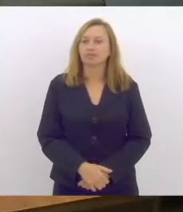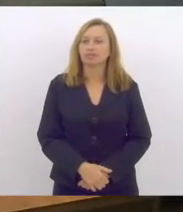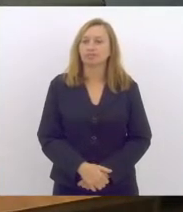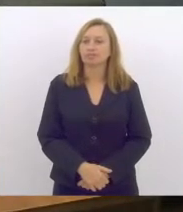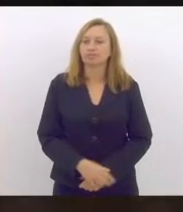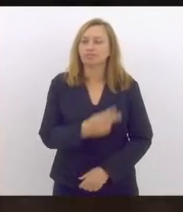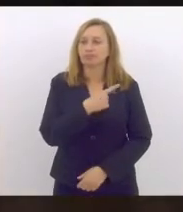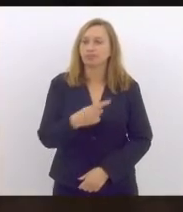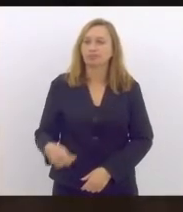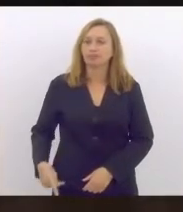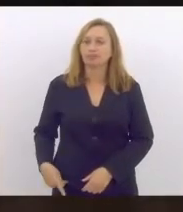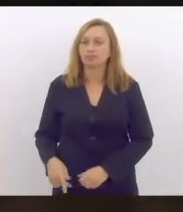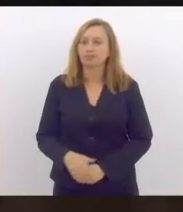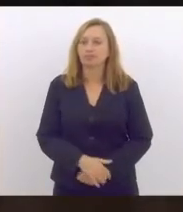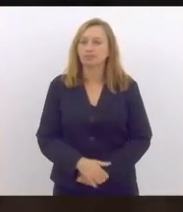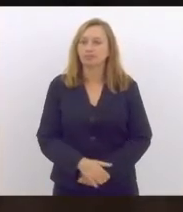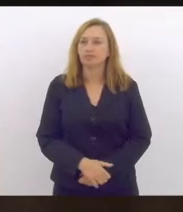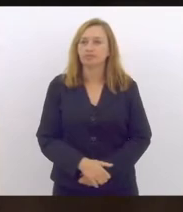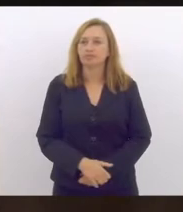Presidente,